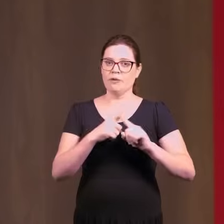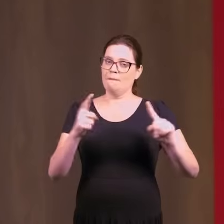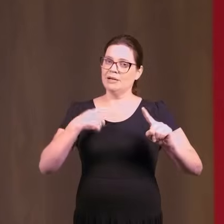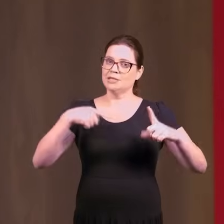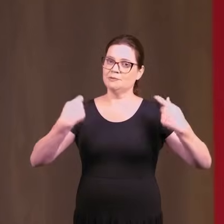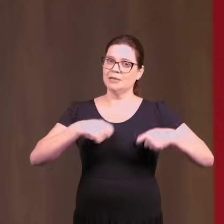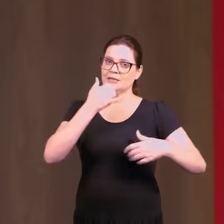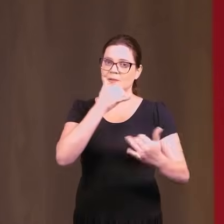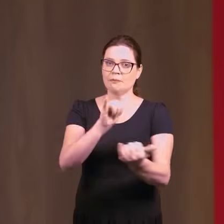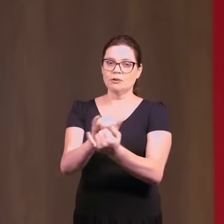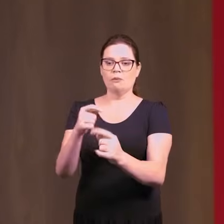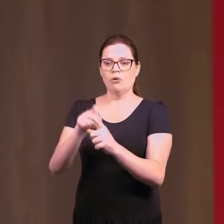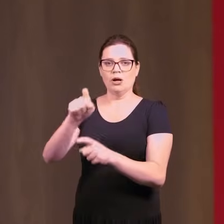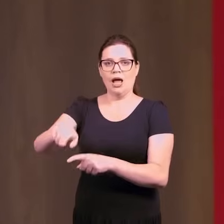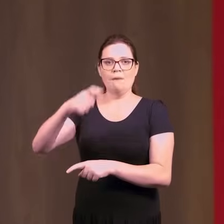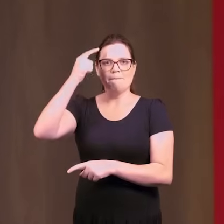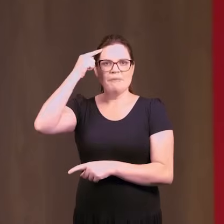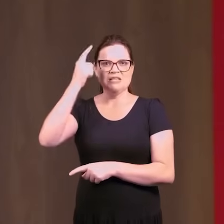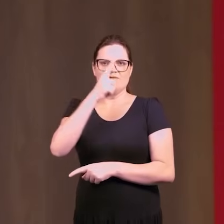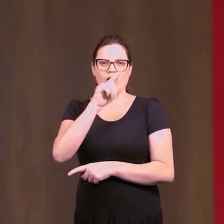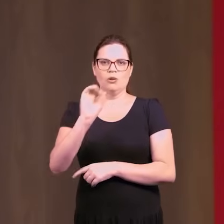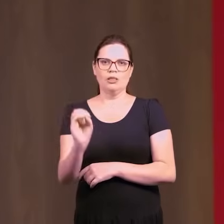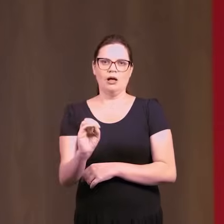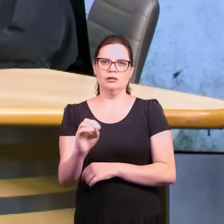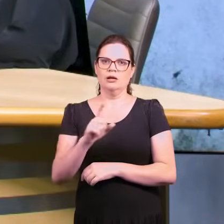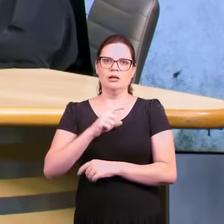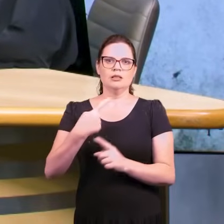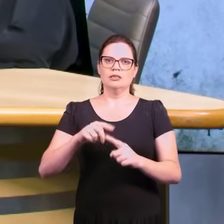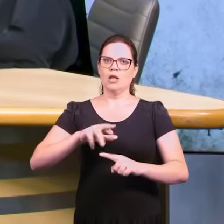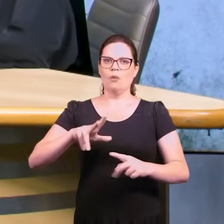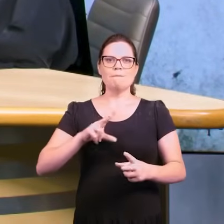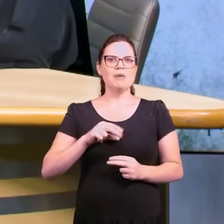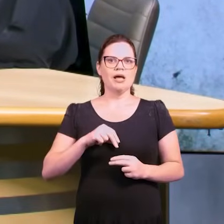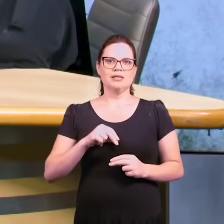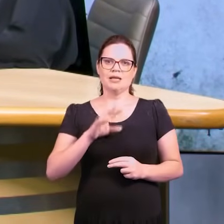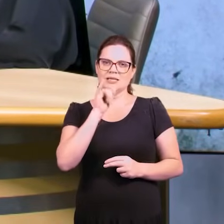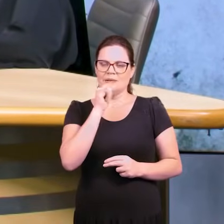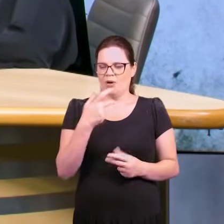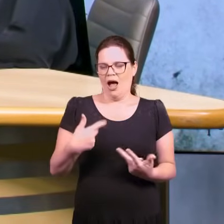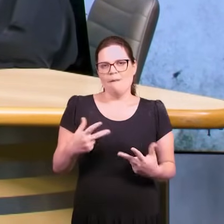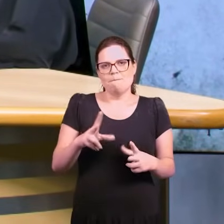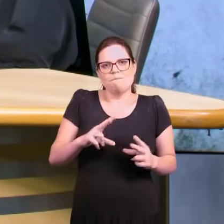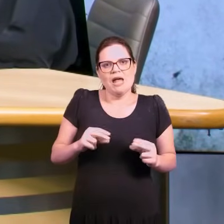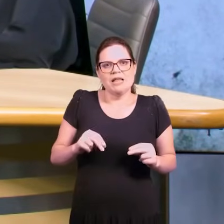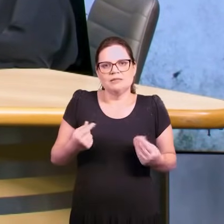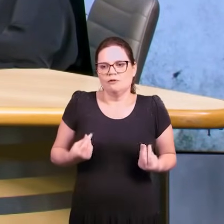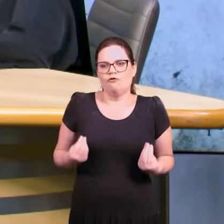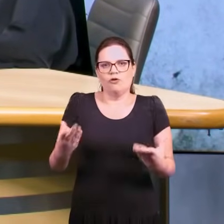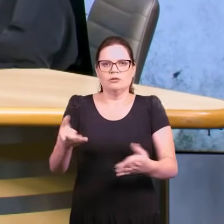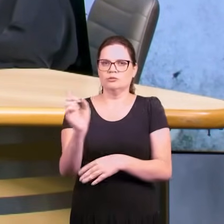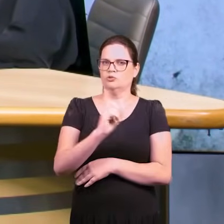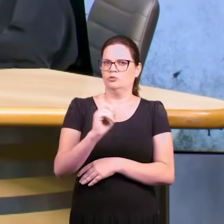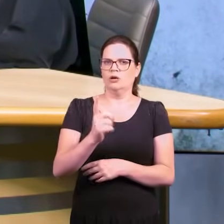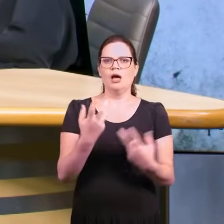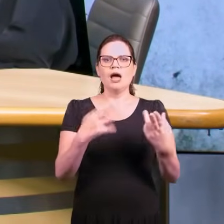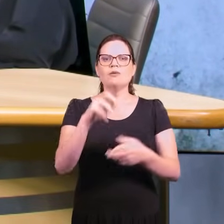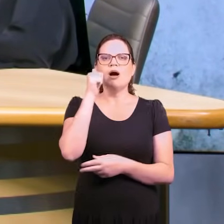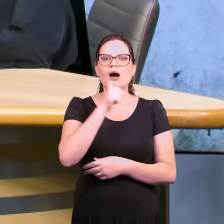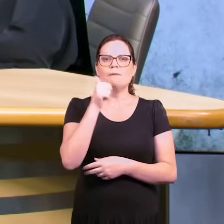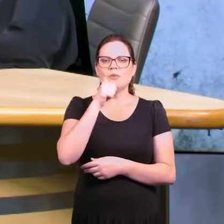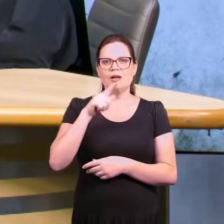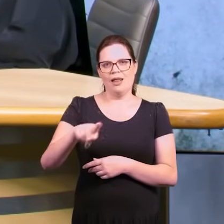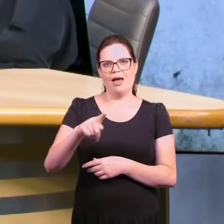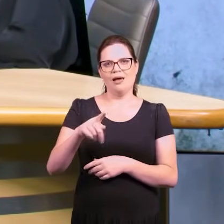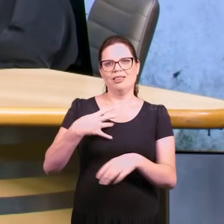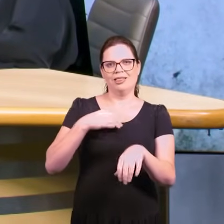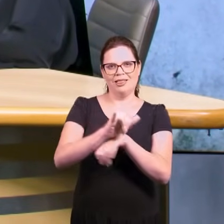não considera que falhou conosco. Não é por merecimento. Não é por né? merecimento. E lembrando aqui do texto, né, da mulher adúltera, sobre a questão